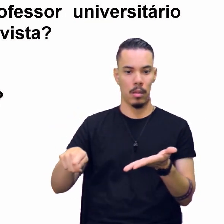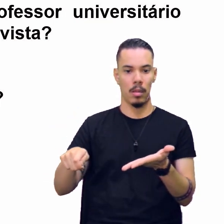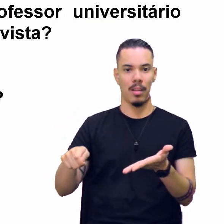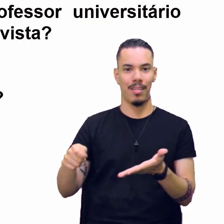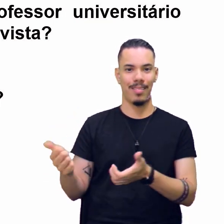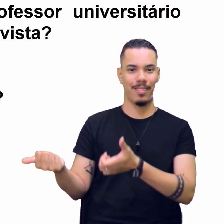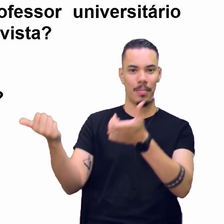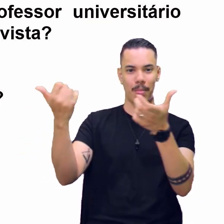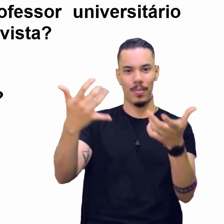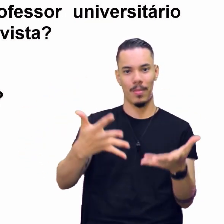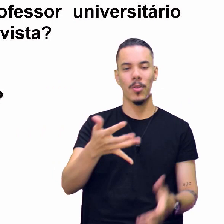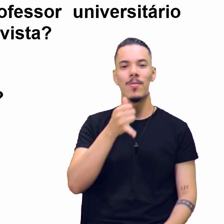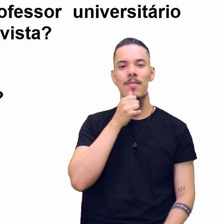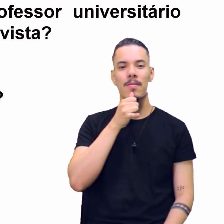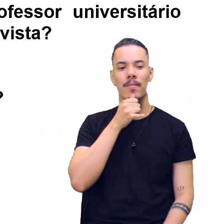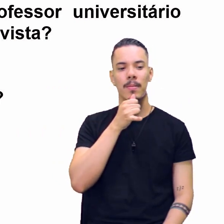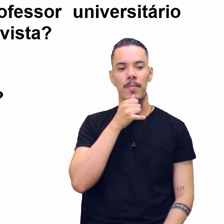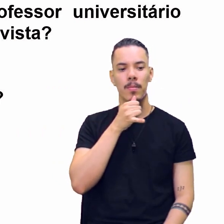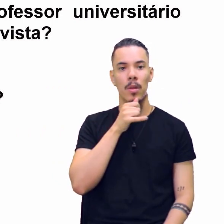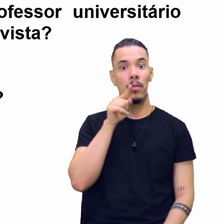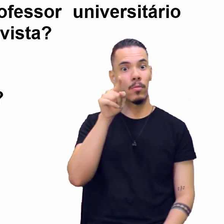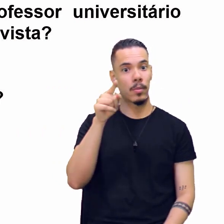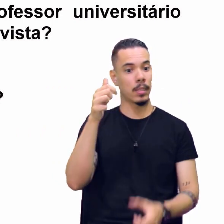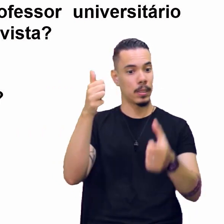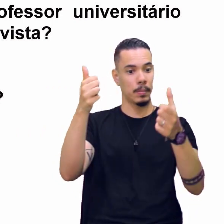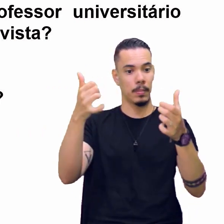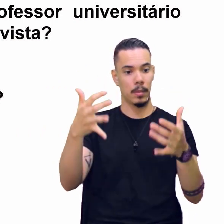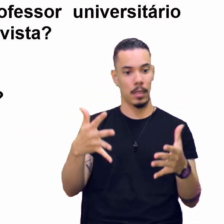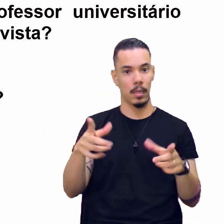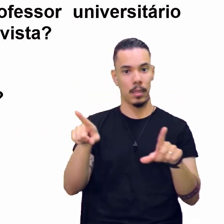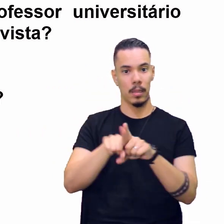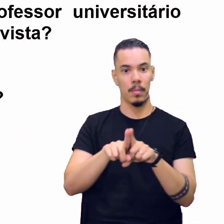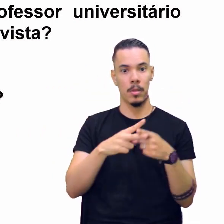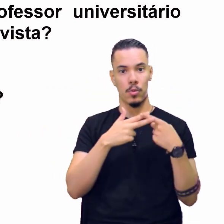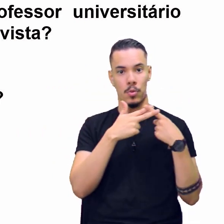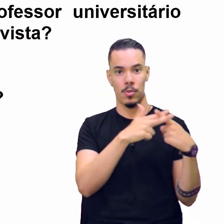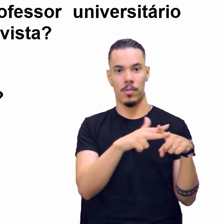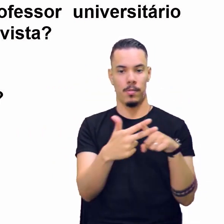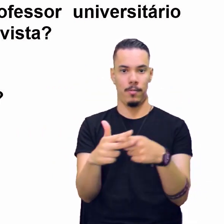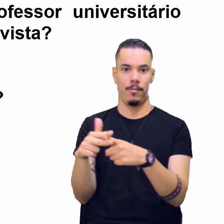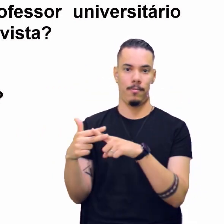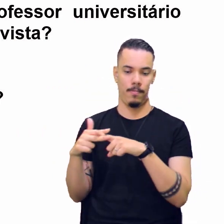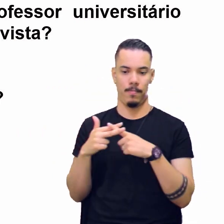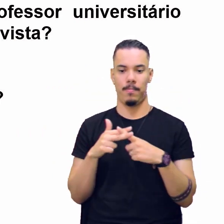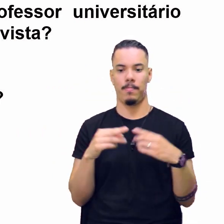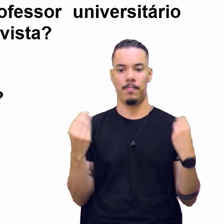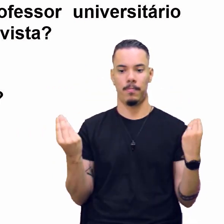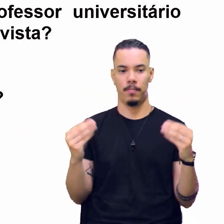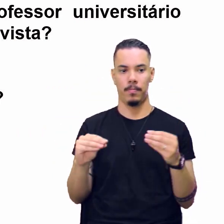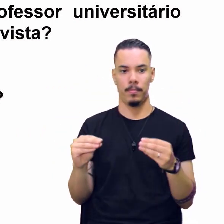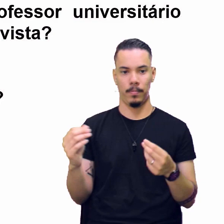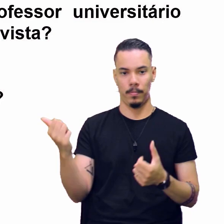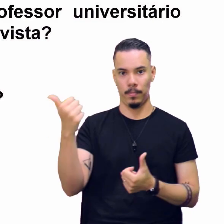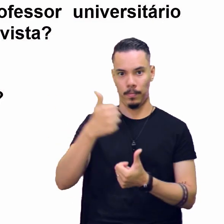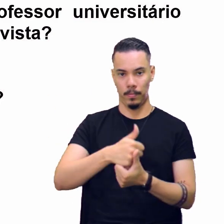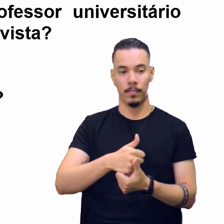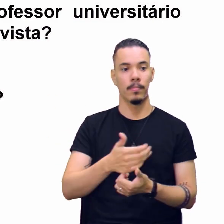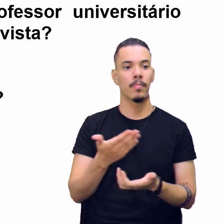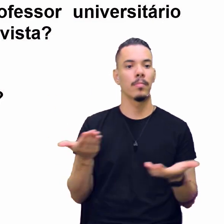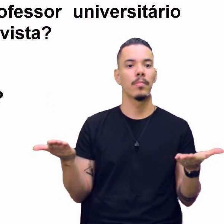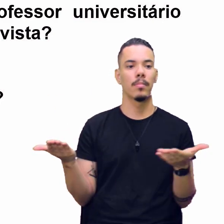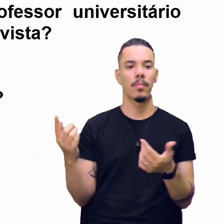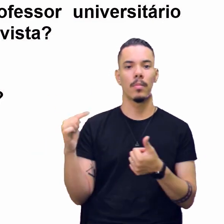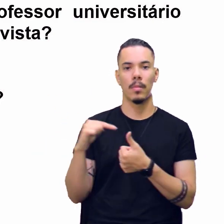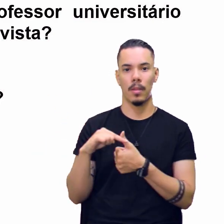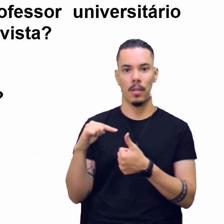vai explicar e você vai corrigi-lo, tá certo? Então, vamos lá para a primeira questão, qual é o tema do texto